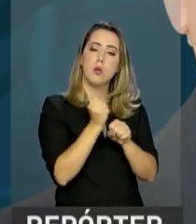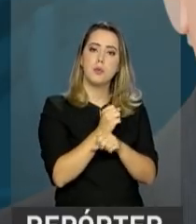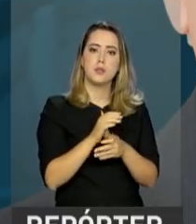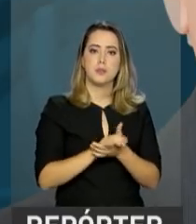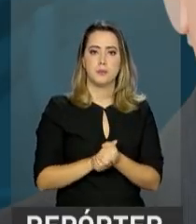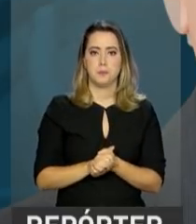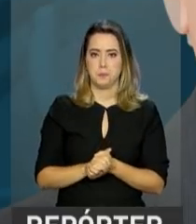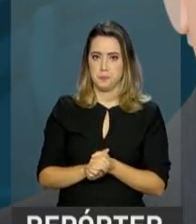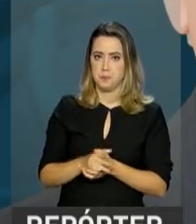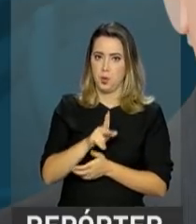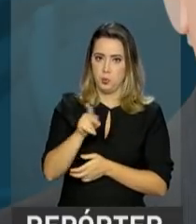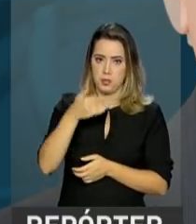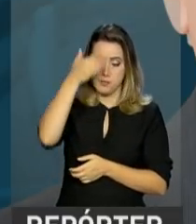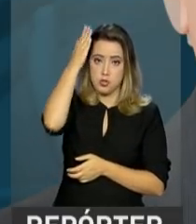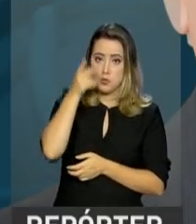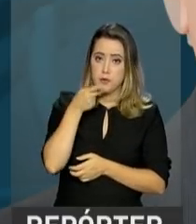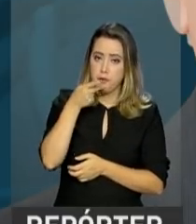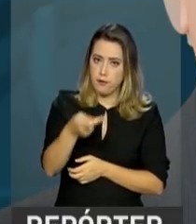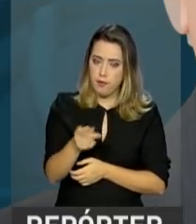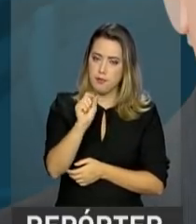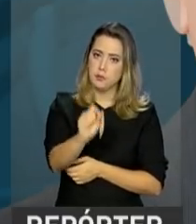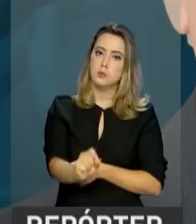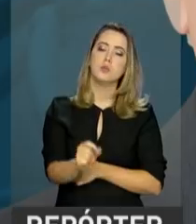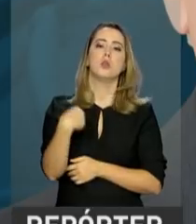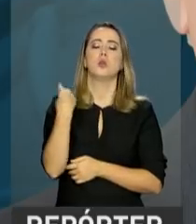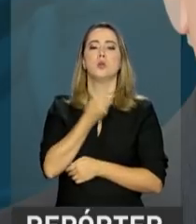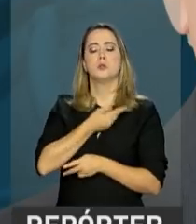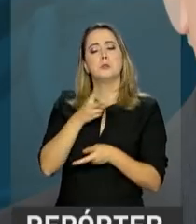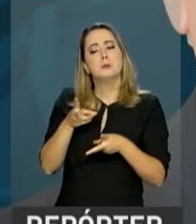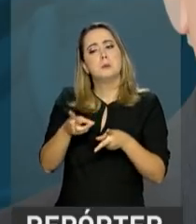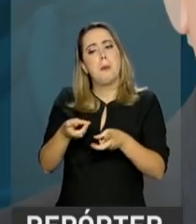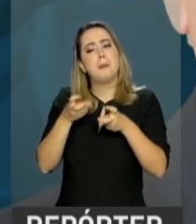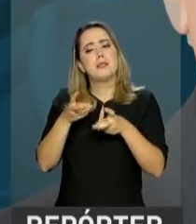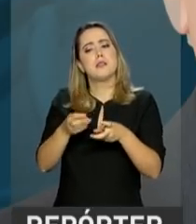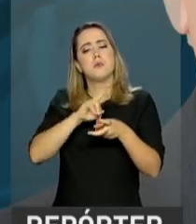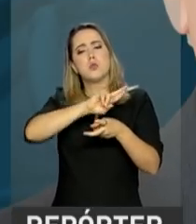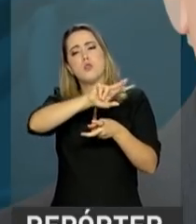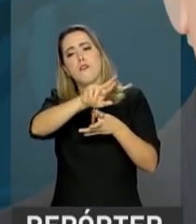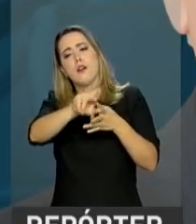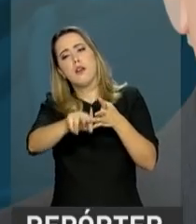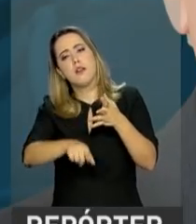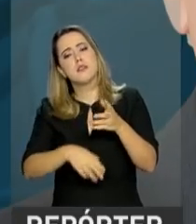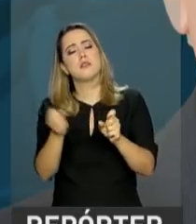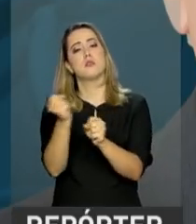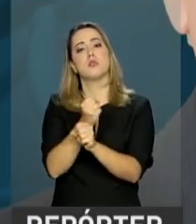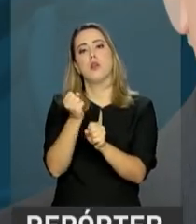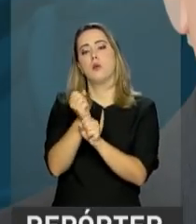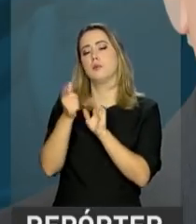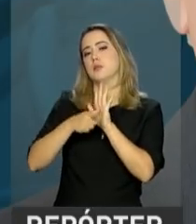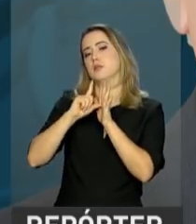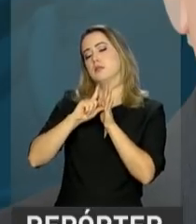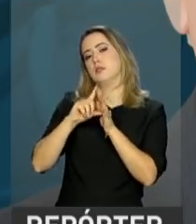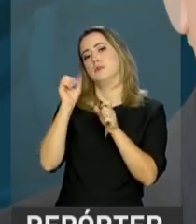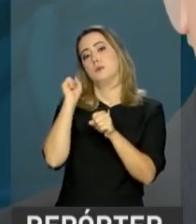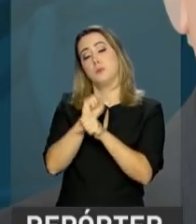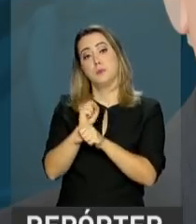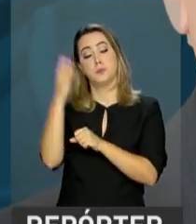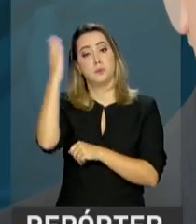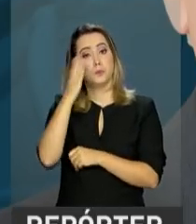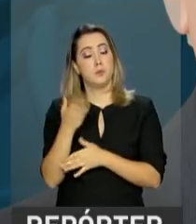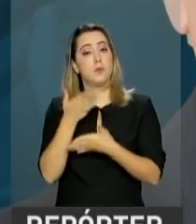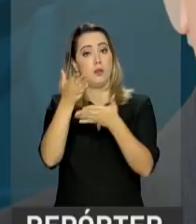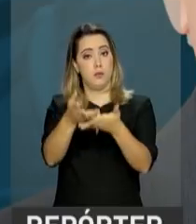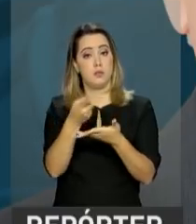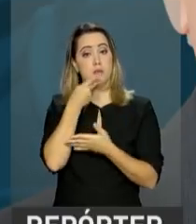essas olhe gabriela nós nós fizemos um verdadeiro raio x de inúmeras obras que estavam paradas no brasil e como